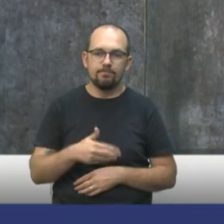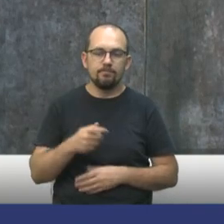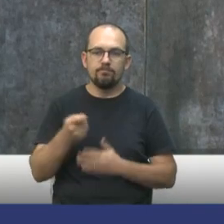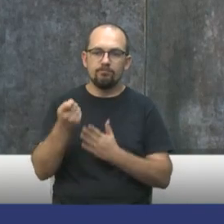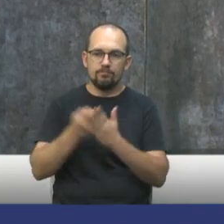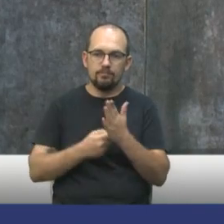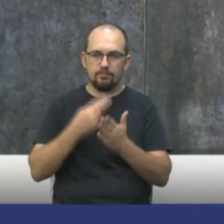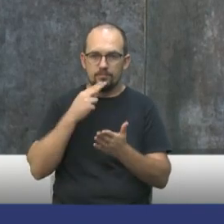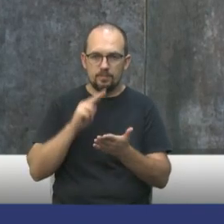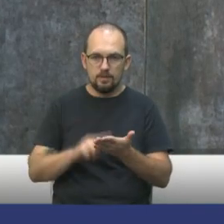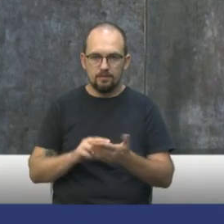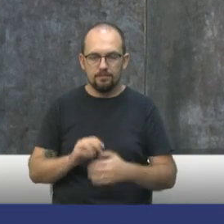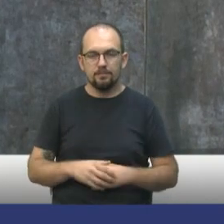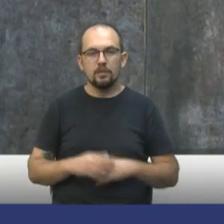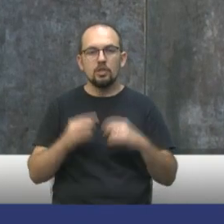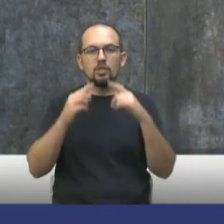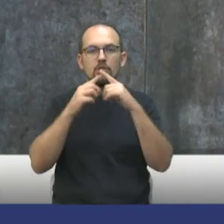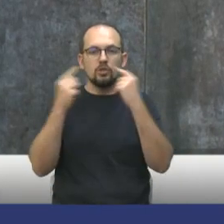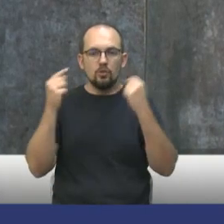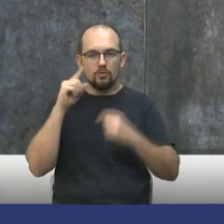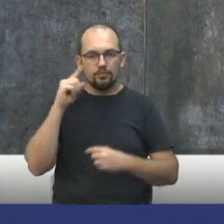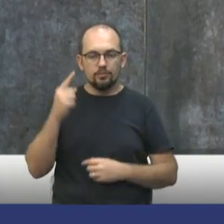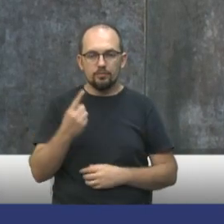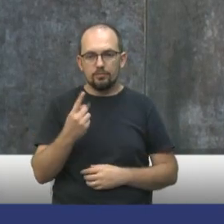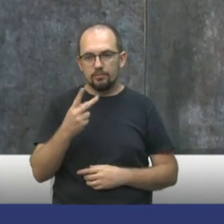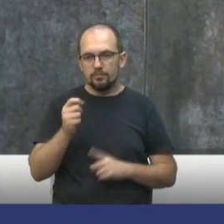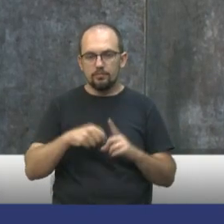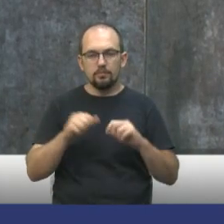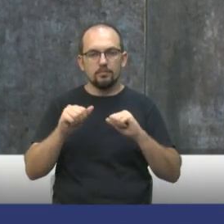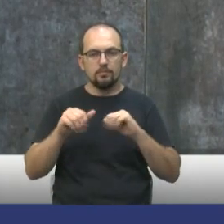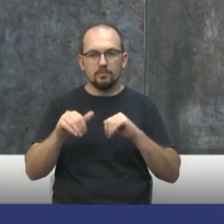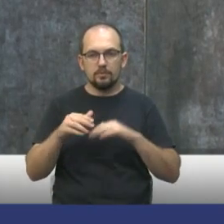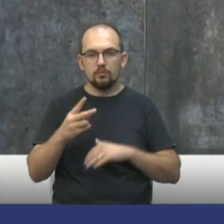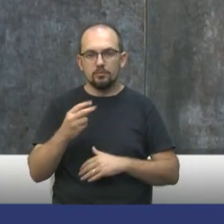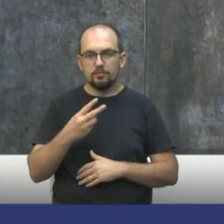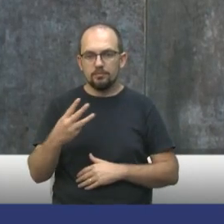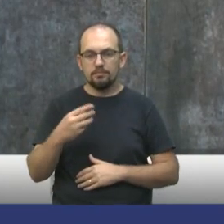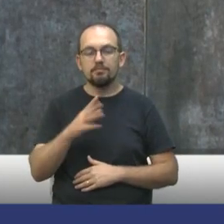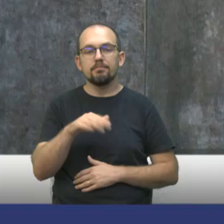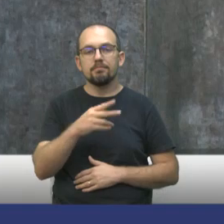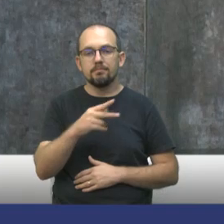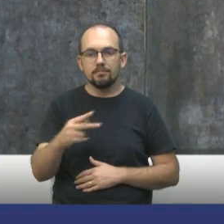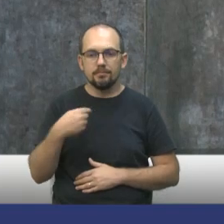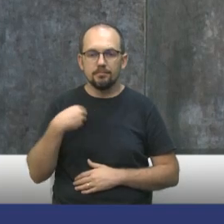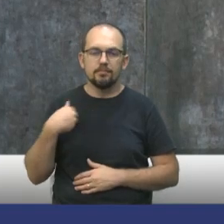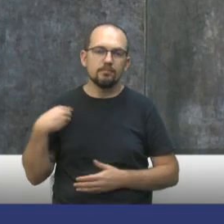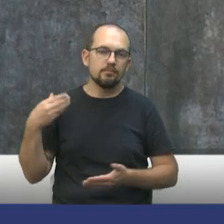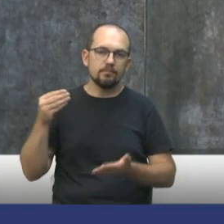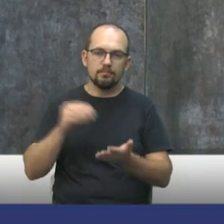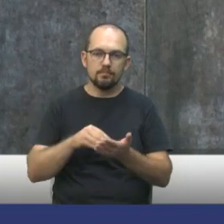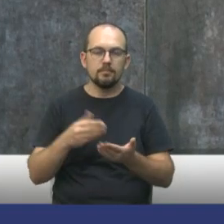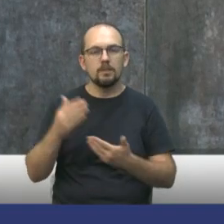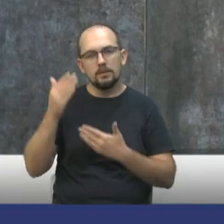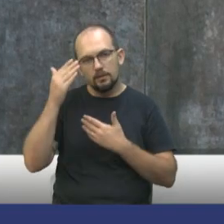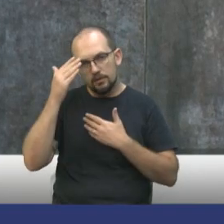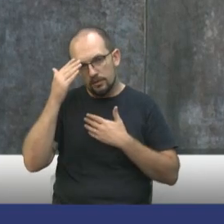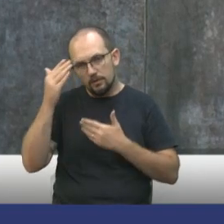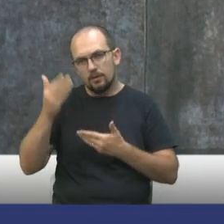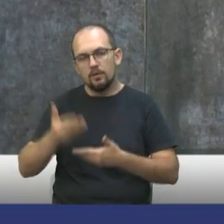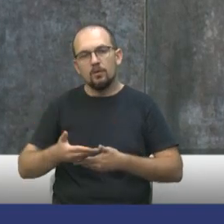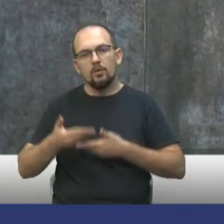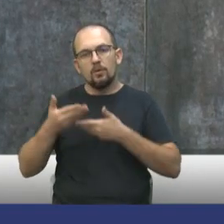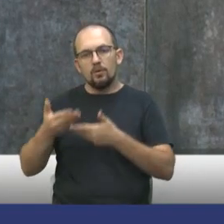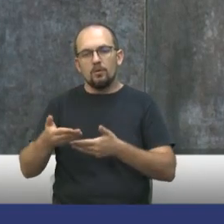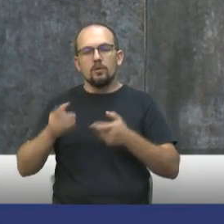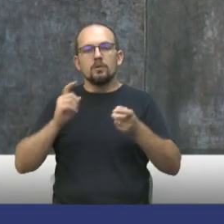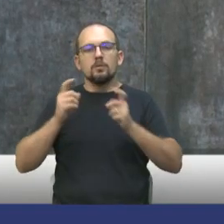desta noite. Jaú, 12 de setembro de 2023, senhor presidente, Venho por meio do presente agradecer ao convite para a